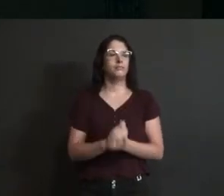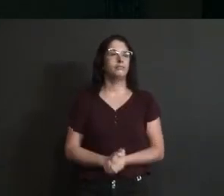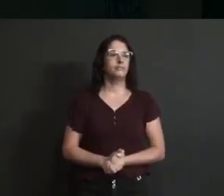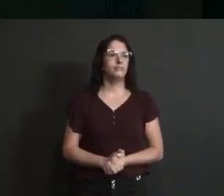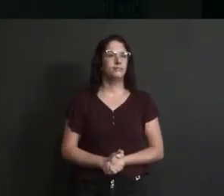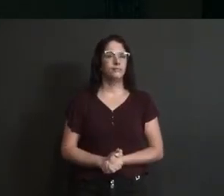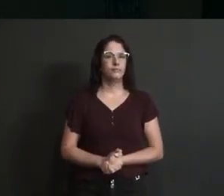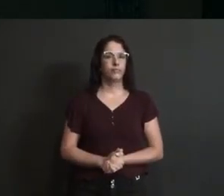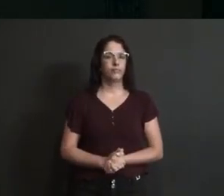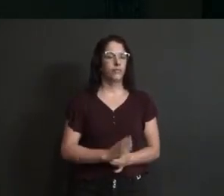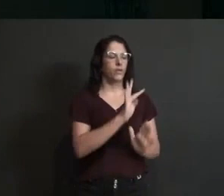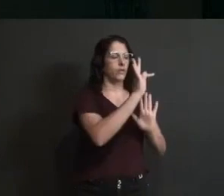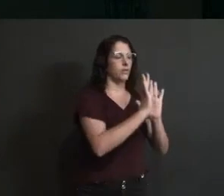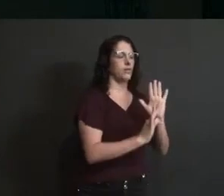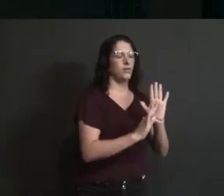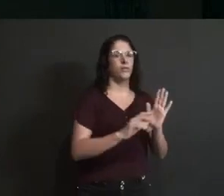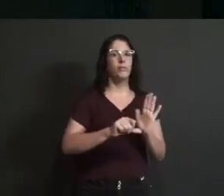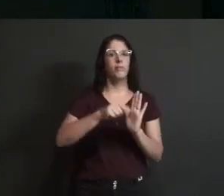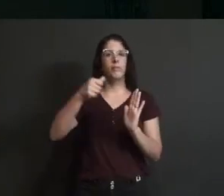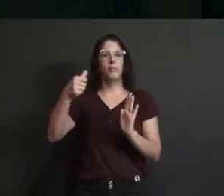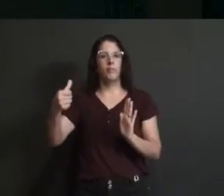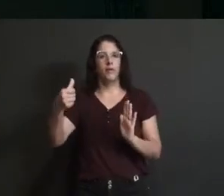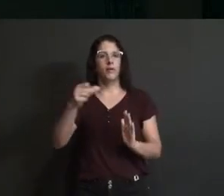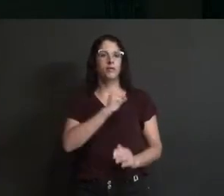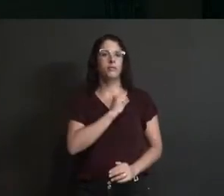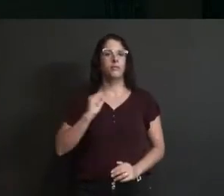Um texto aqui de 1 Samuel 30,